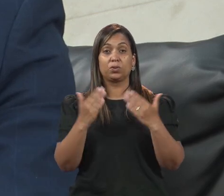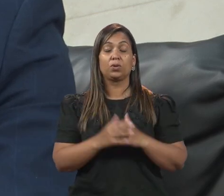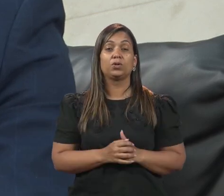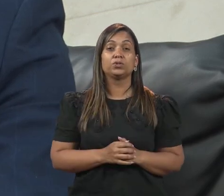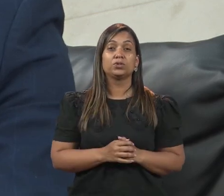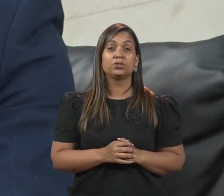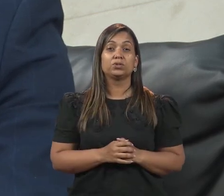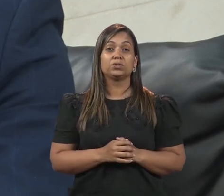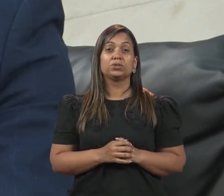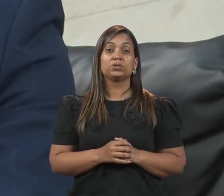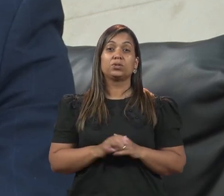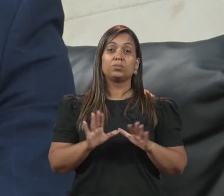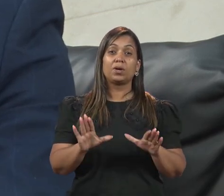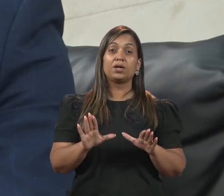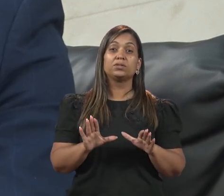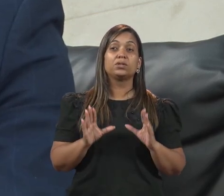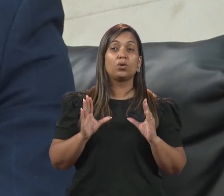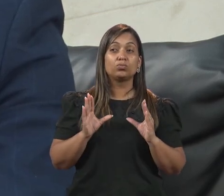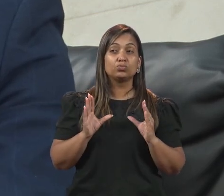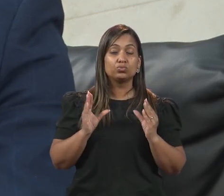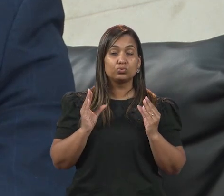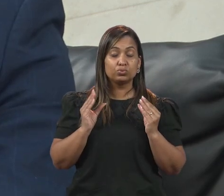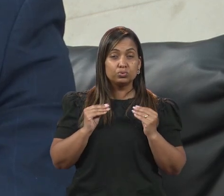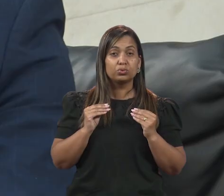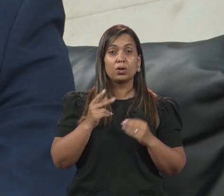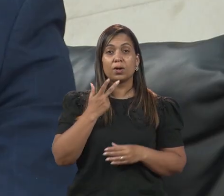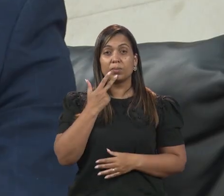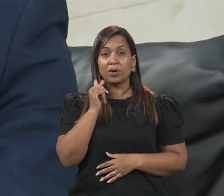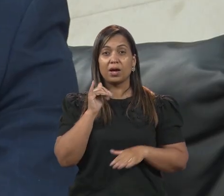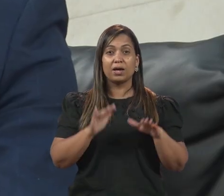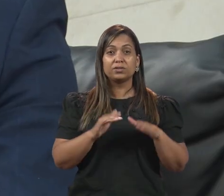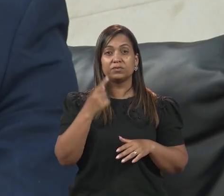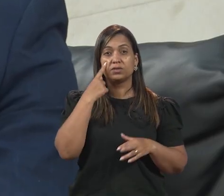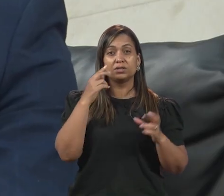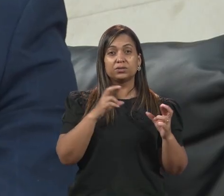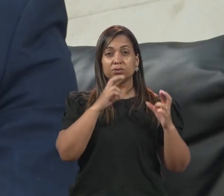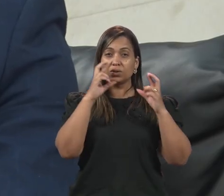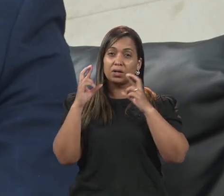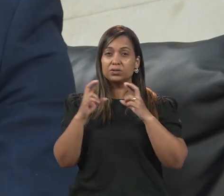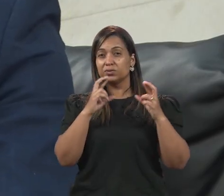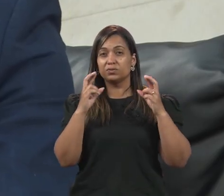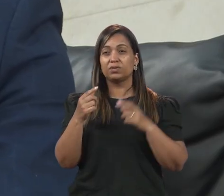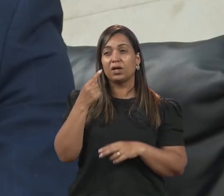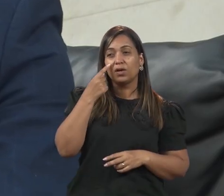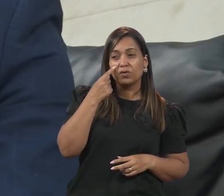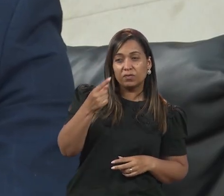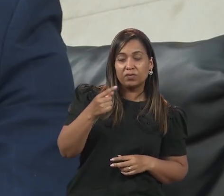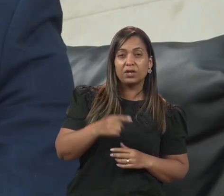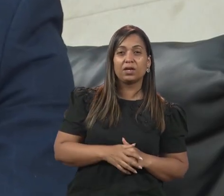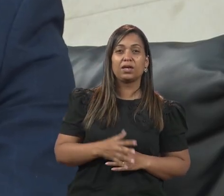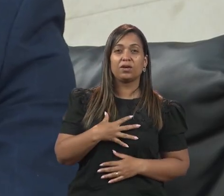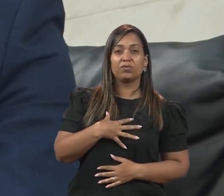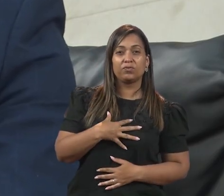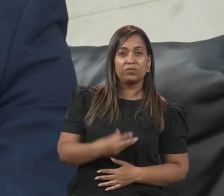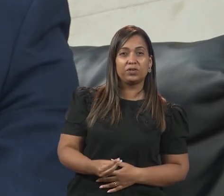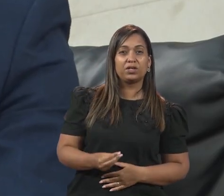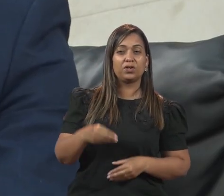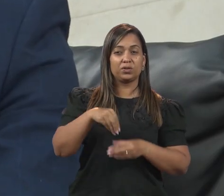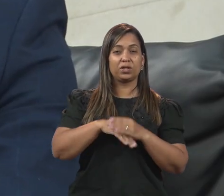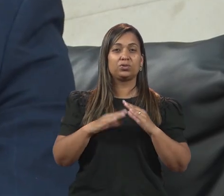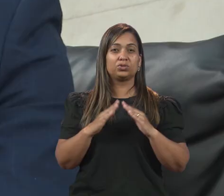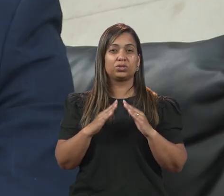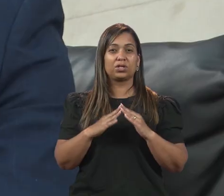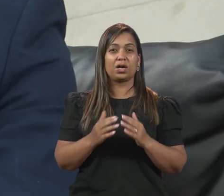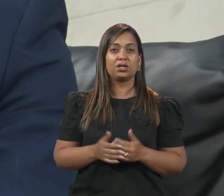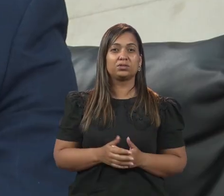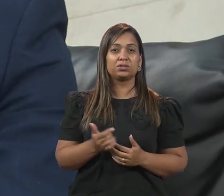psicológicos e são silenciosos. Pais que muitas das vezes nos assistem agora presenciam filhos dentro da sua casa em